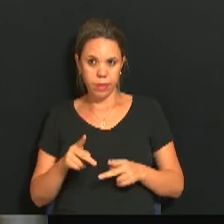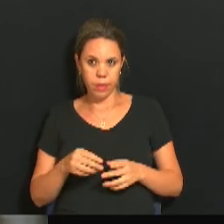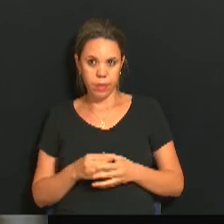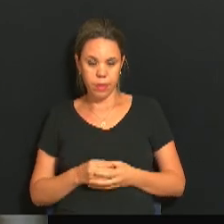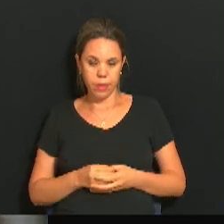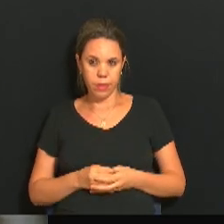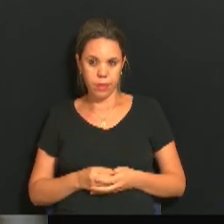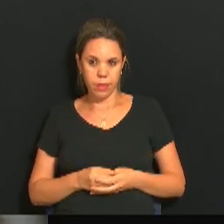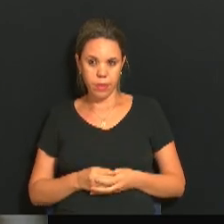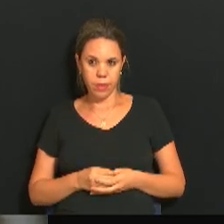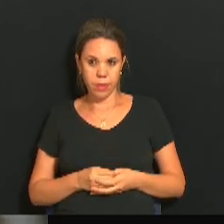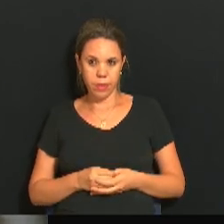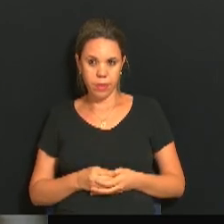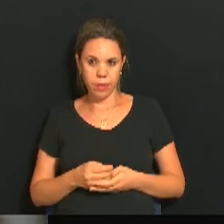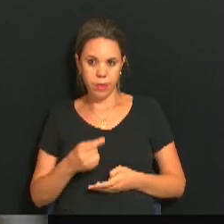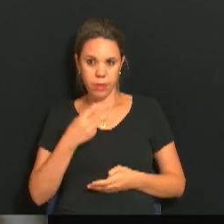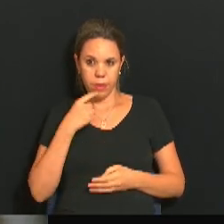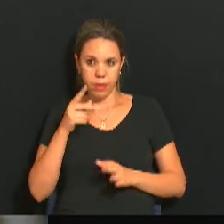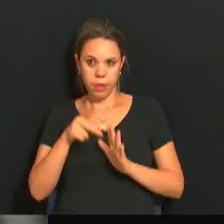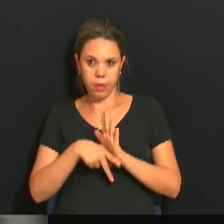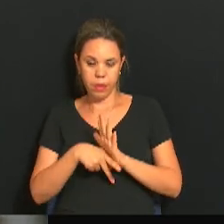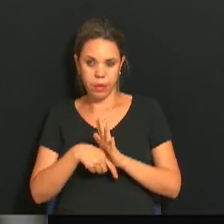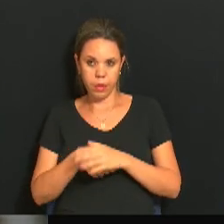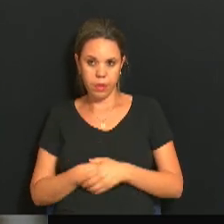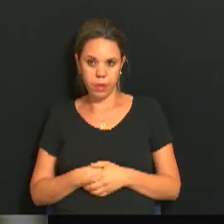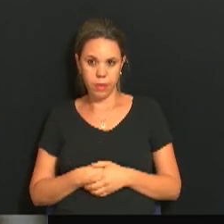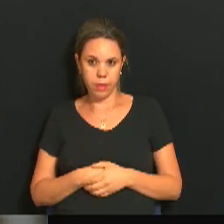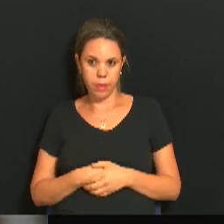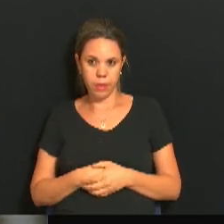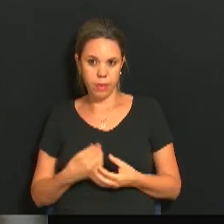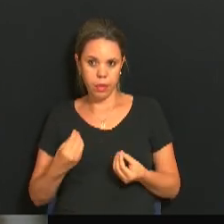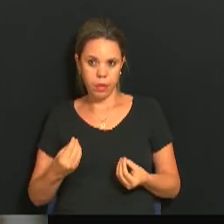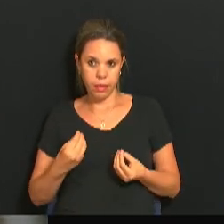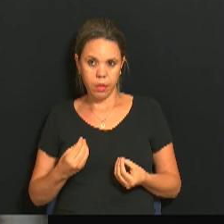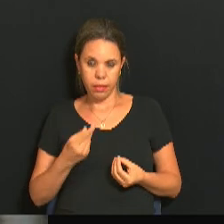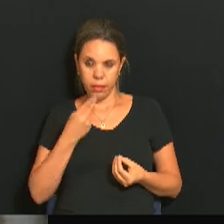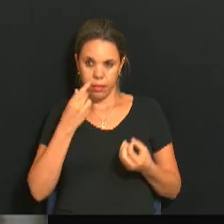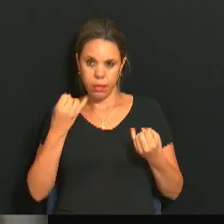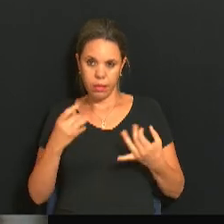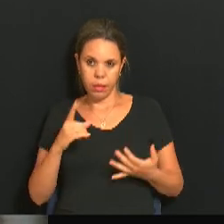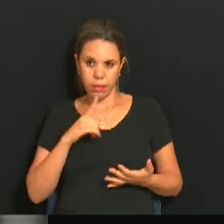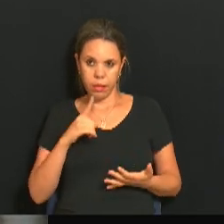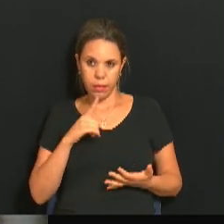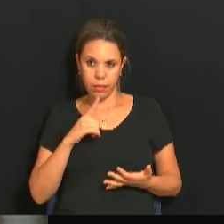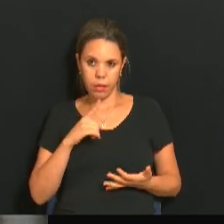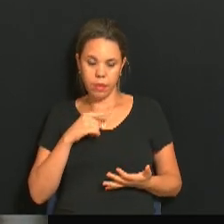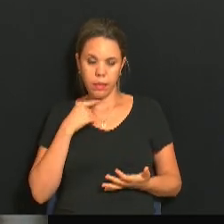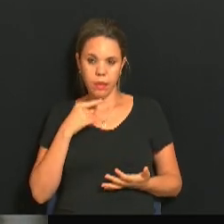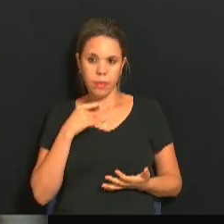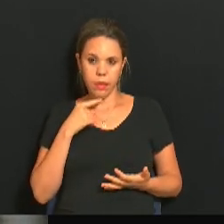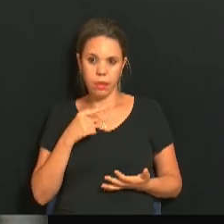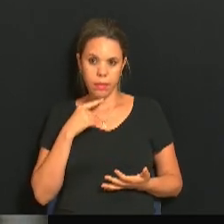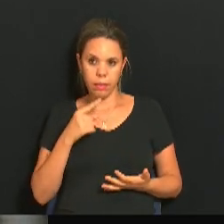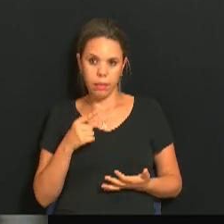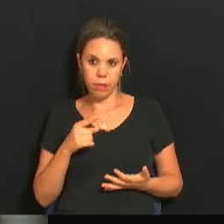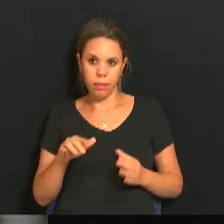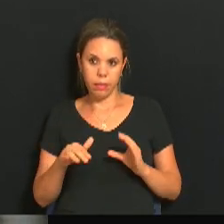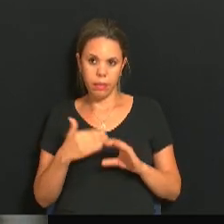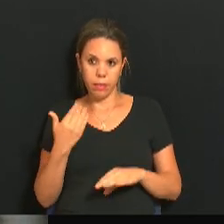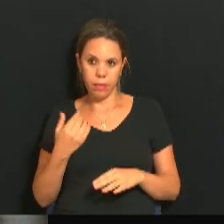público de Campinas o projeto e não tem o que falar né mas existe alguns questionamentos que a gente